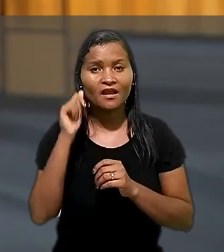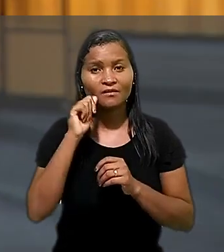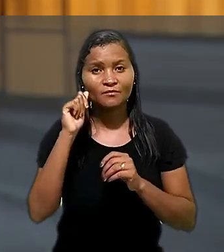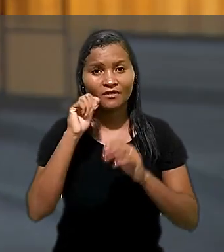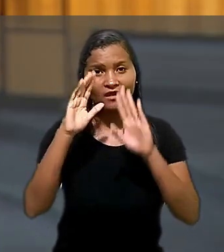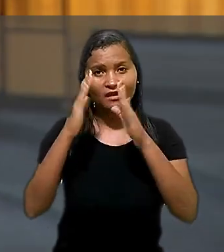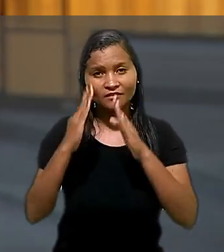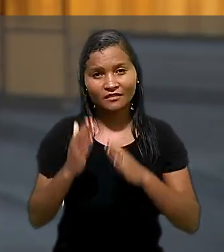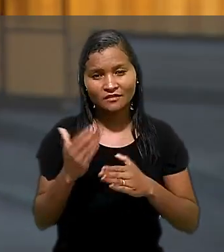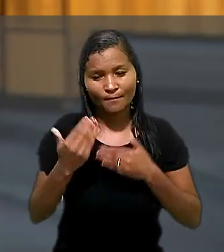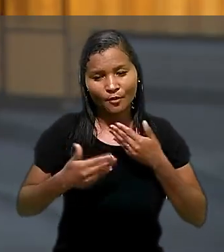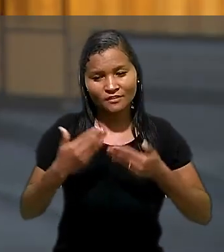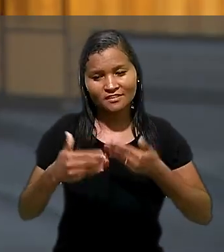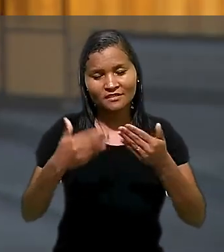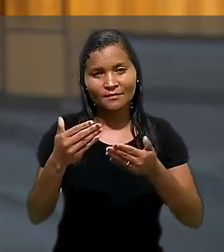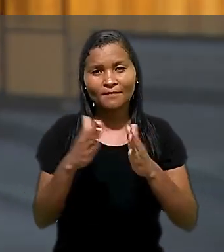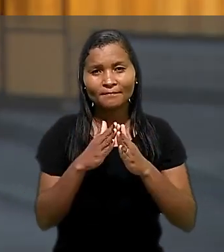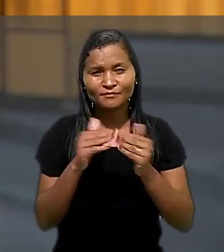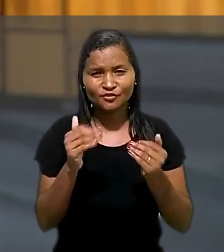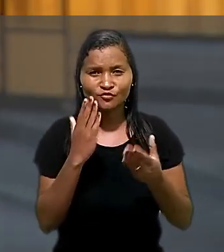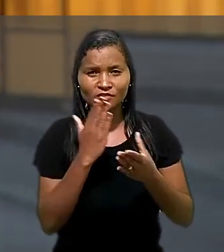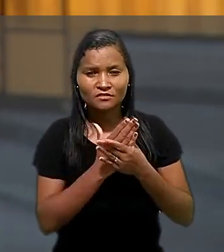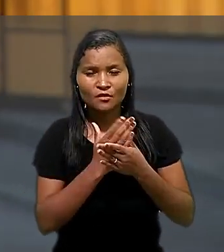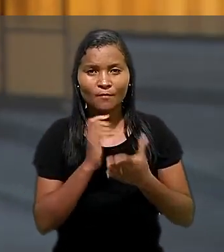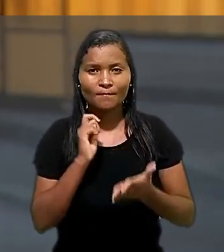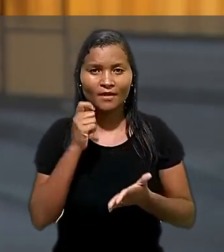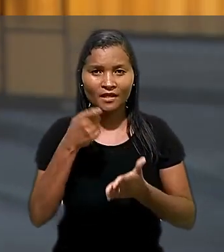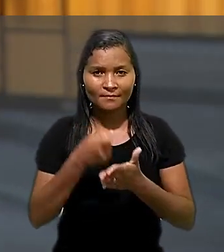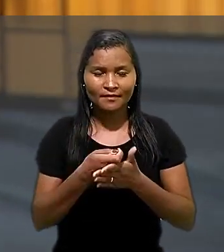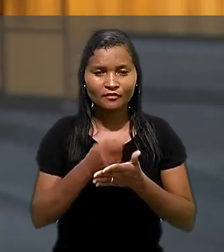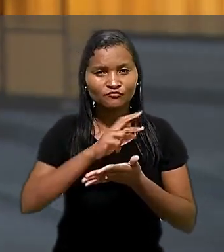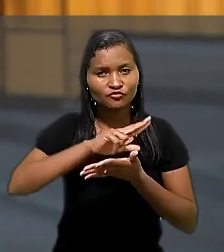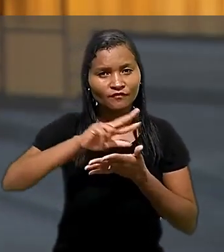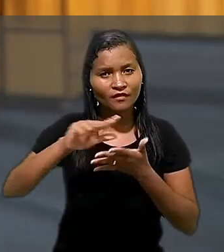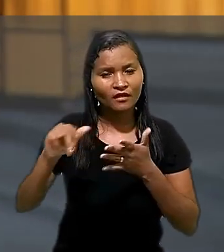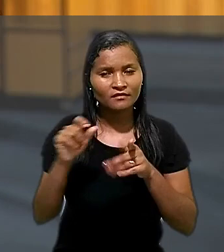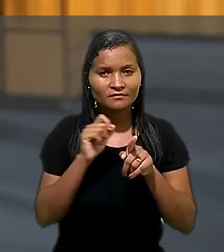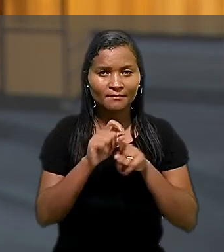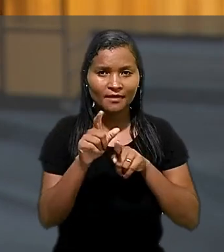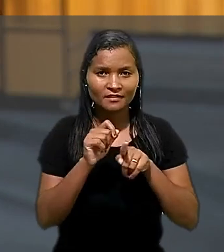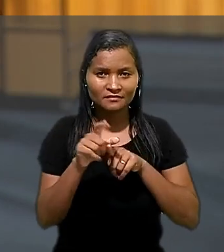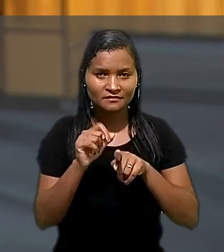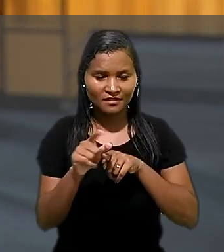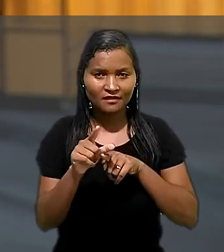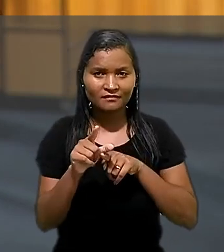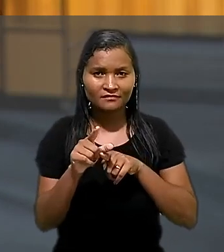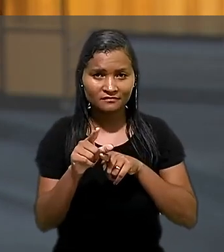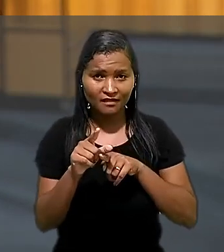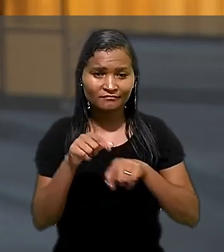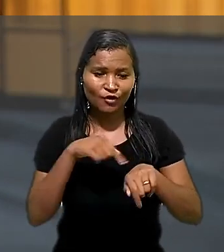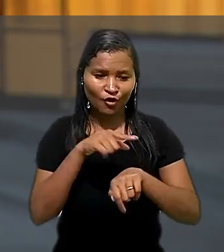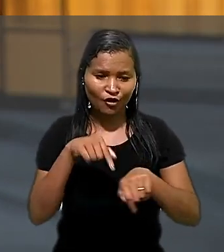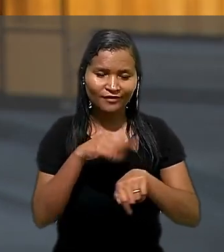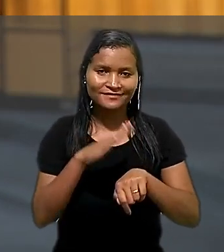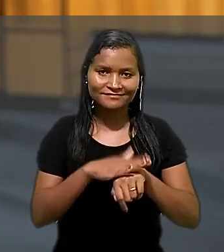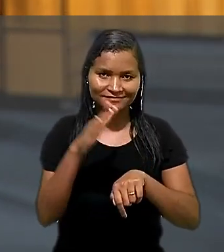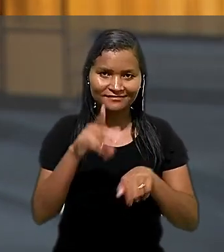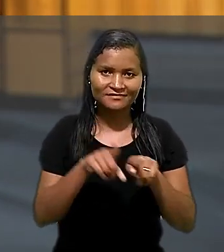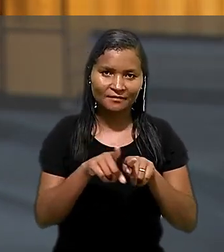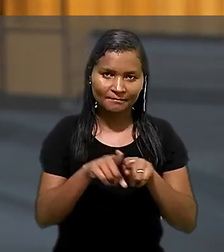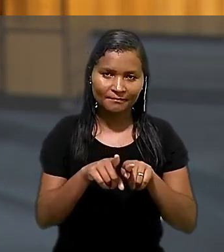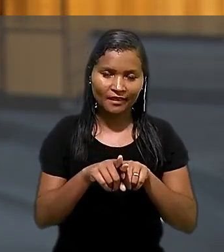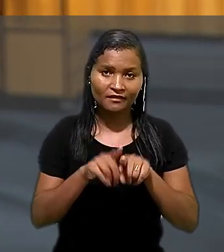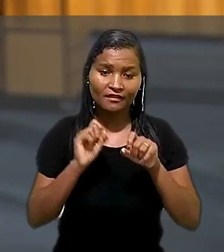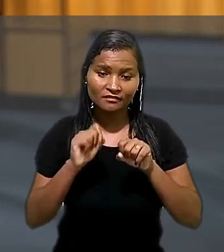A analista de processamento pediu na ação o pagamento de diversas parcelas, entre elas horas